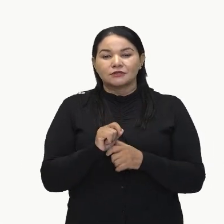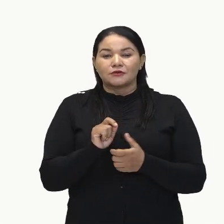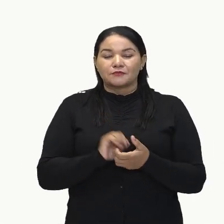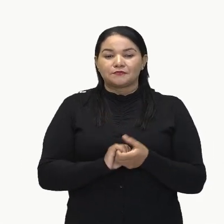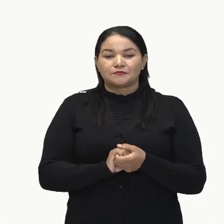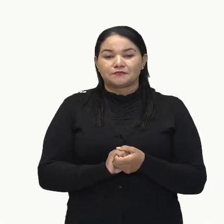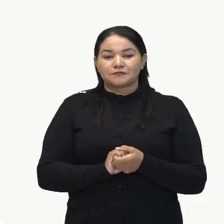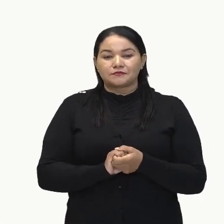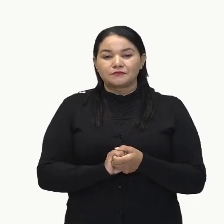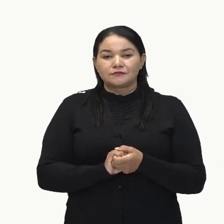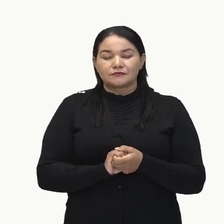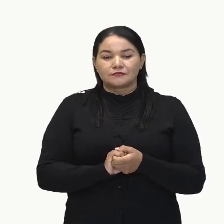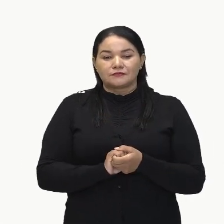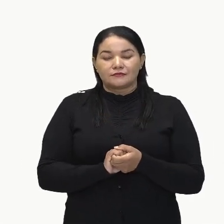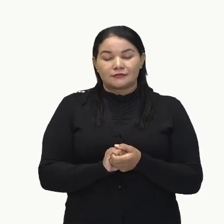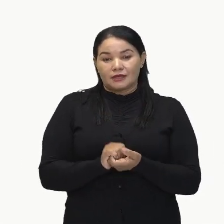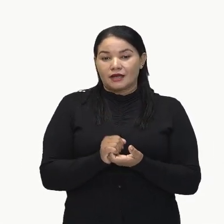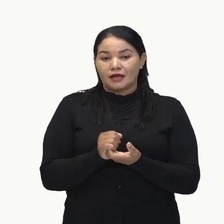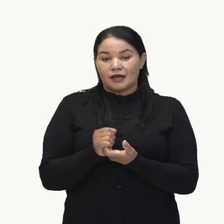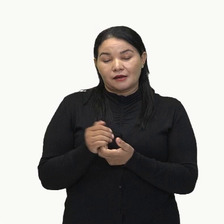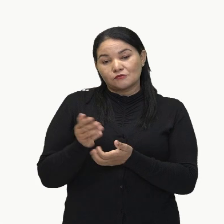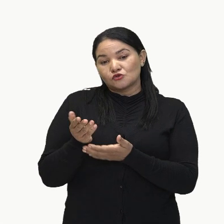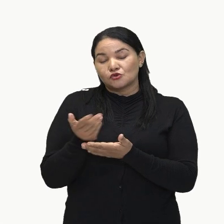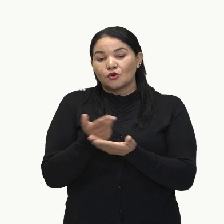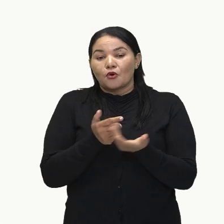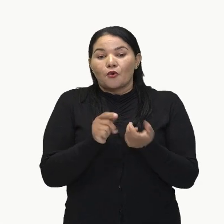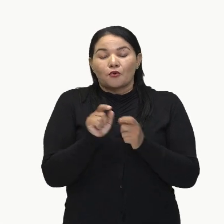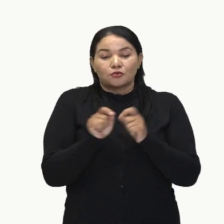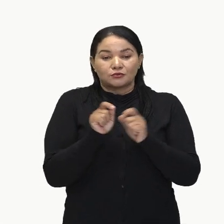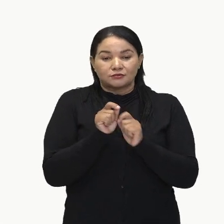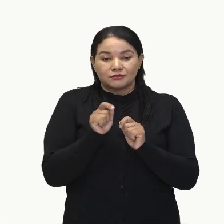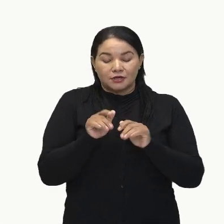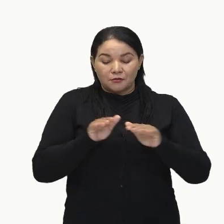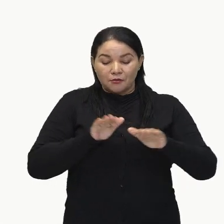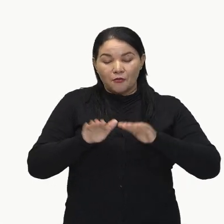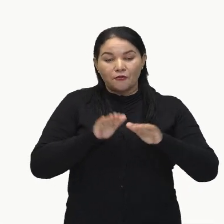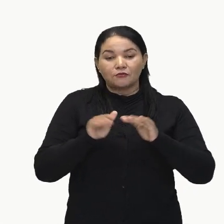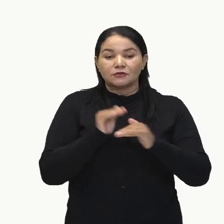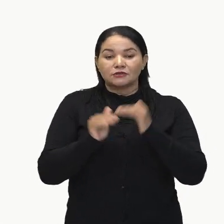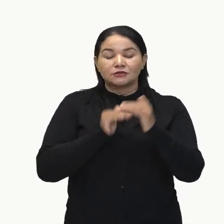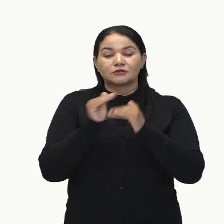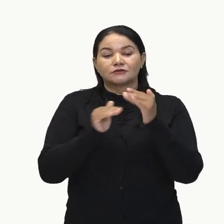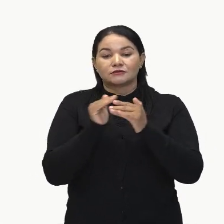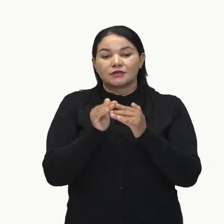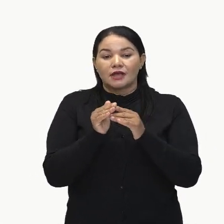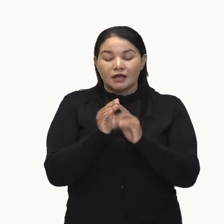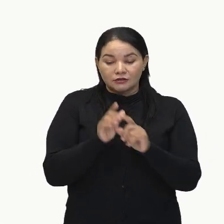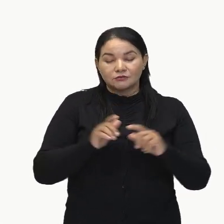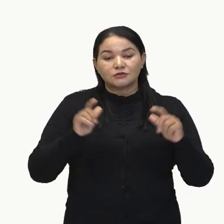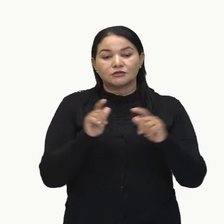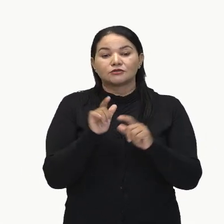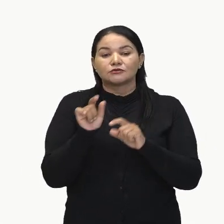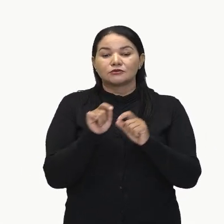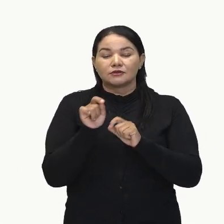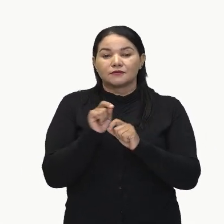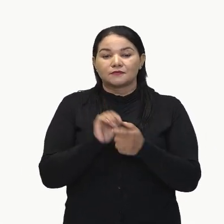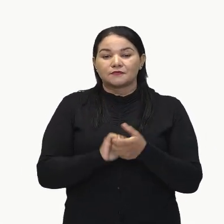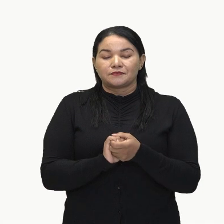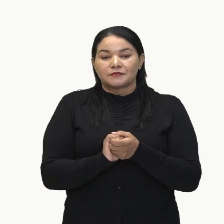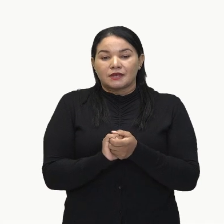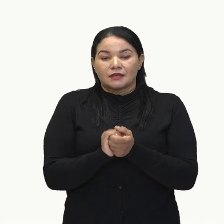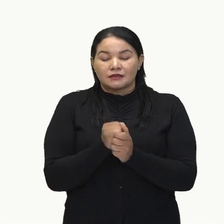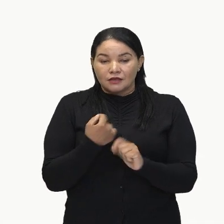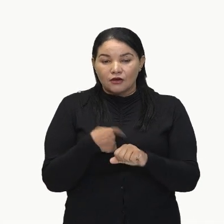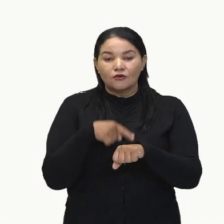ele vai buscando ferramentas para se desenvolver. E assim ele vai ganhando uma expansão. A partir do momento que ele ganha